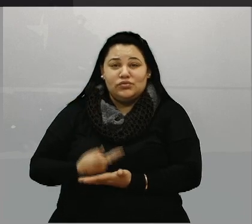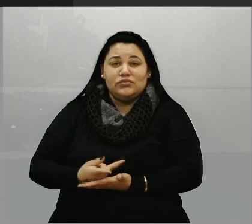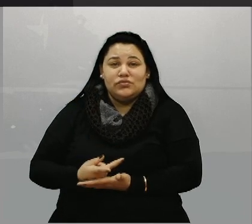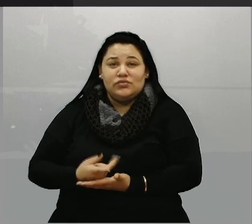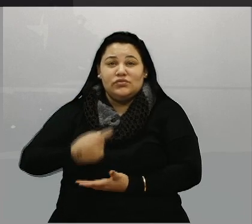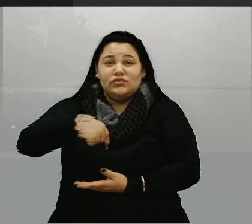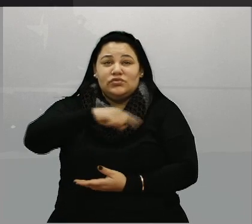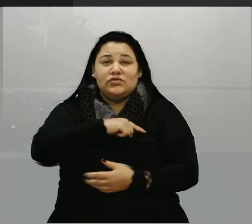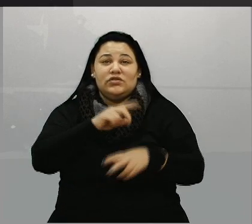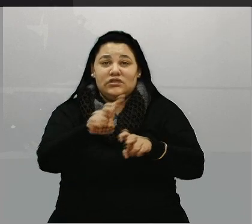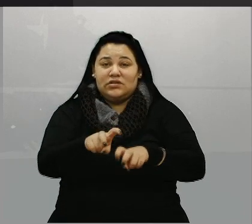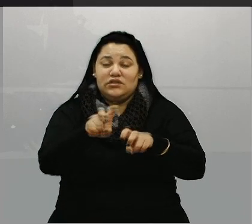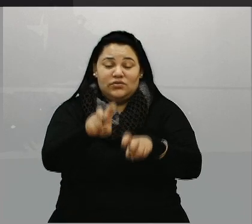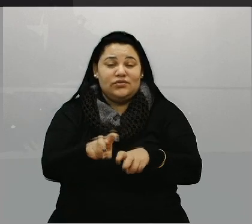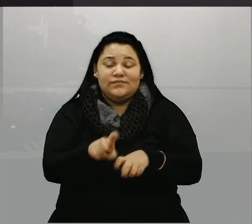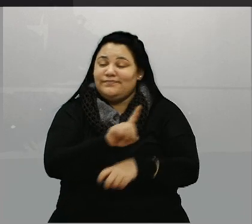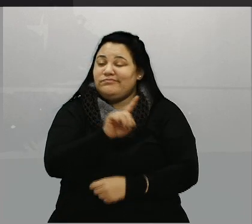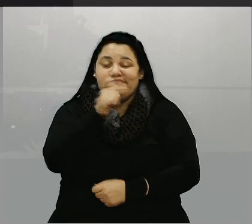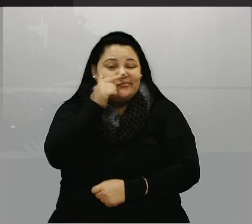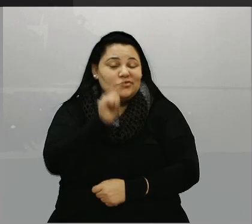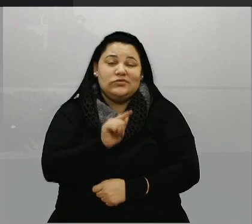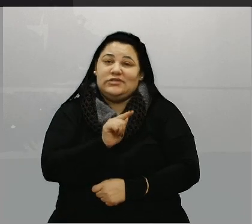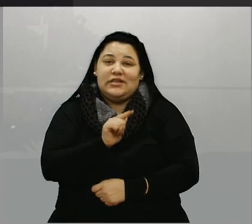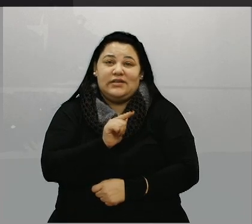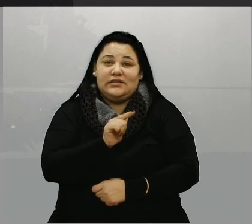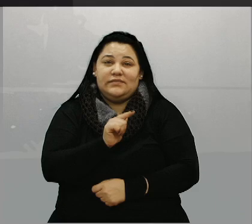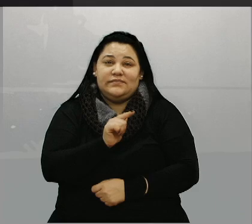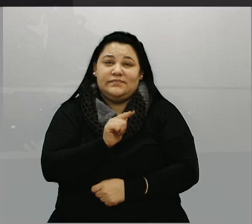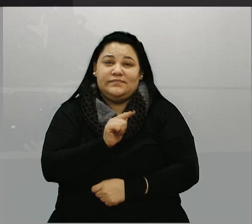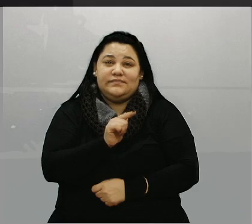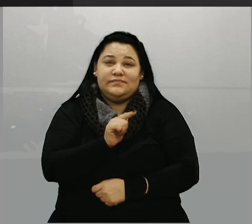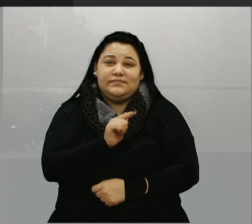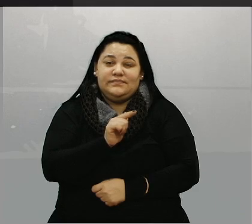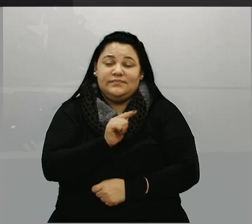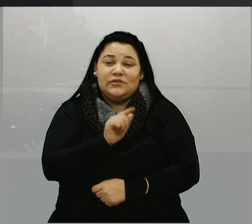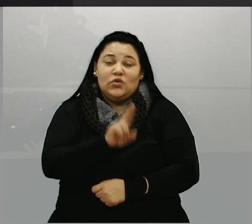não conseguem colocar o pouquinho que sobrou das enchentes.